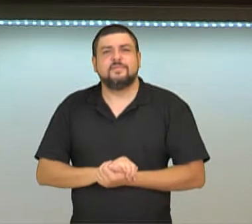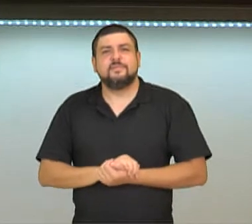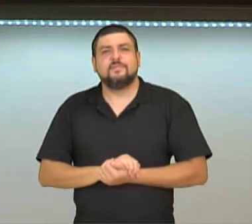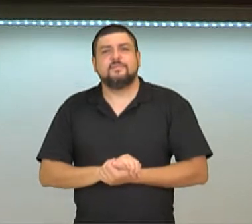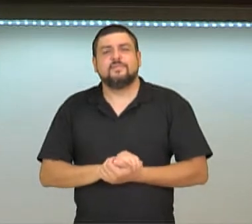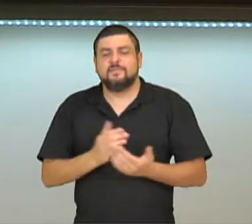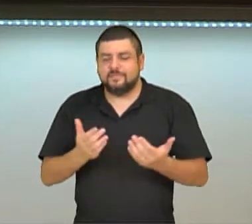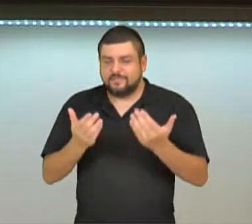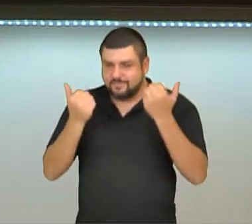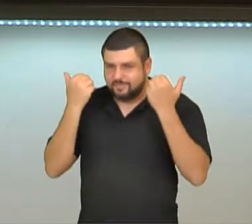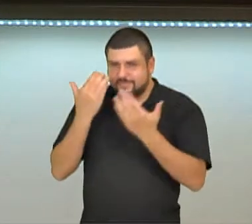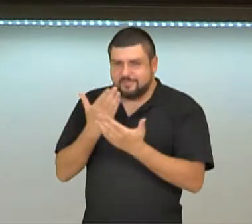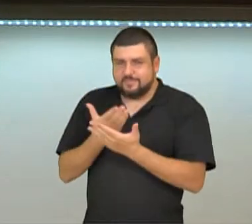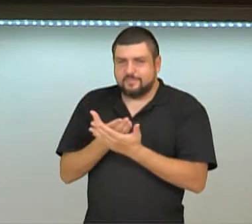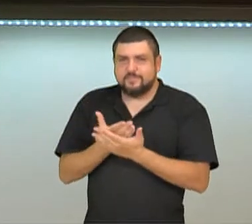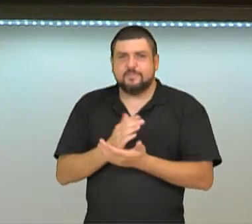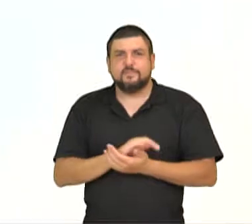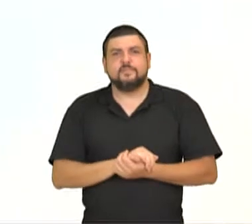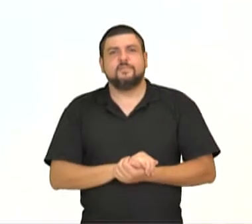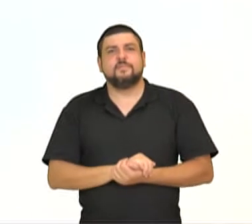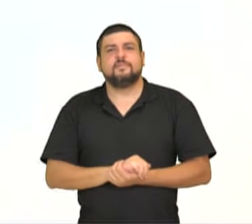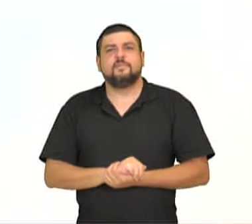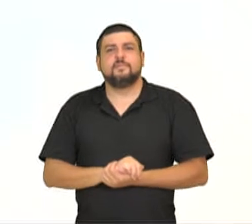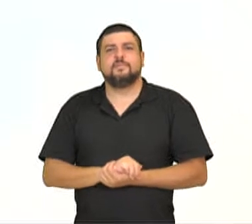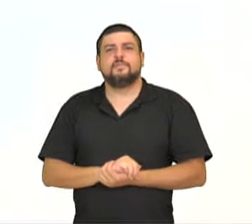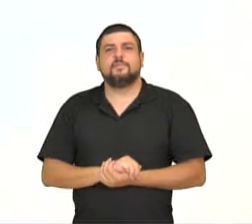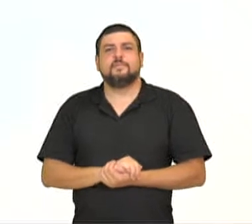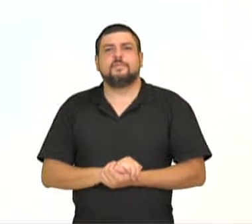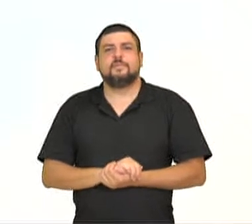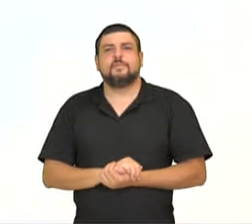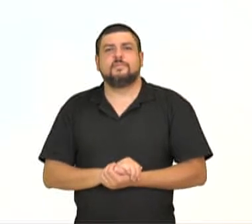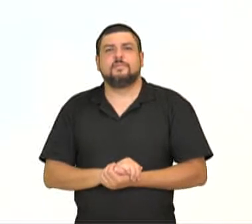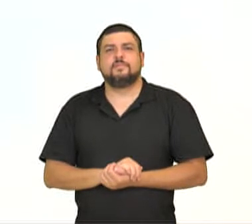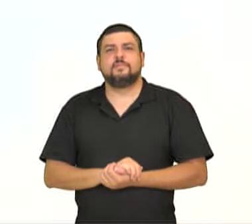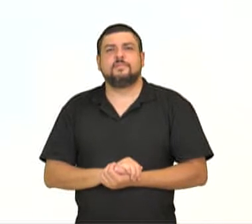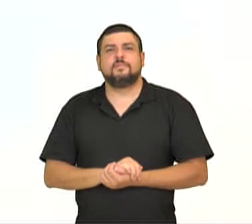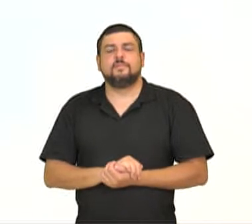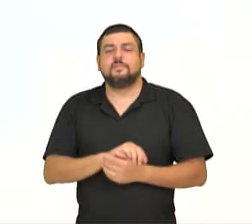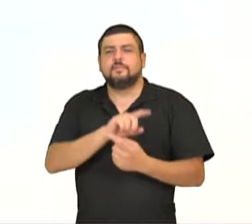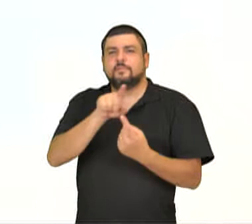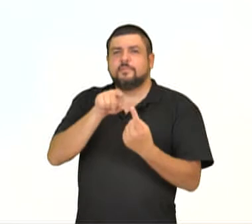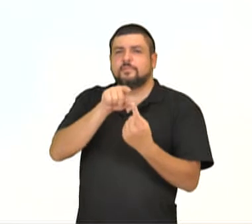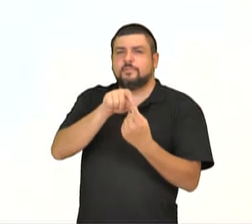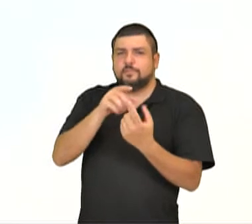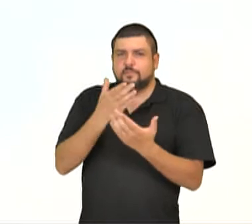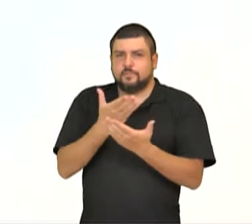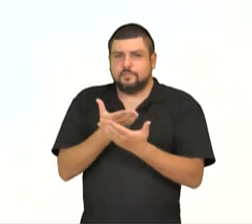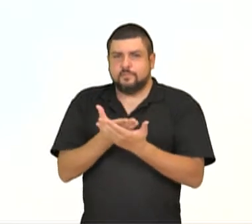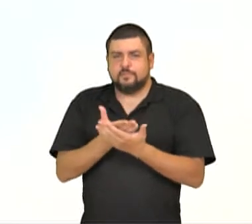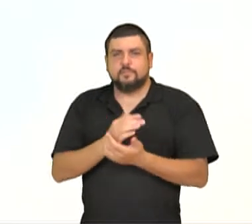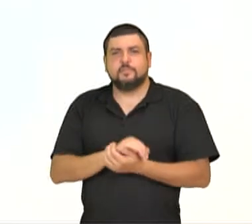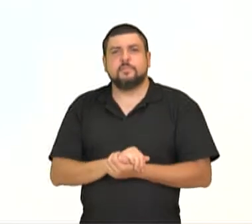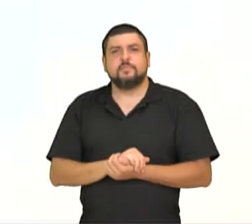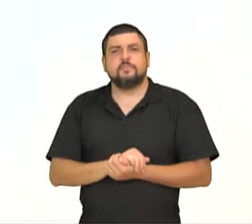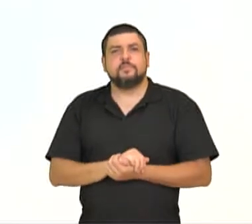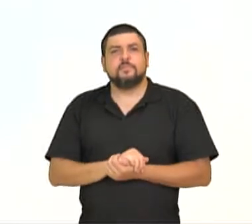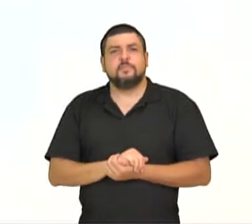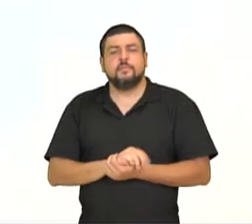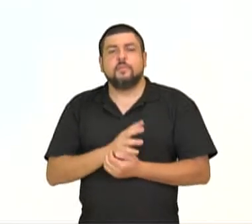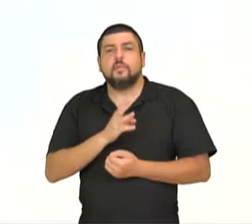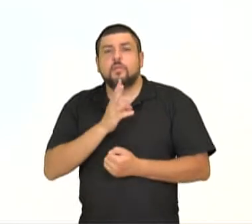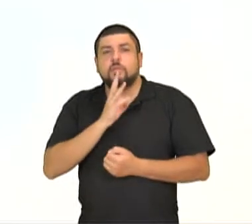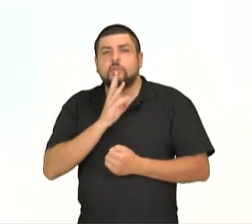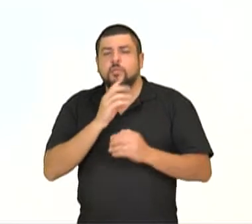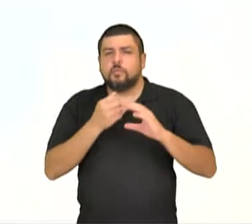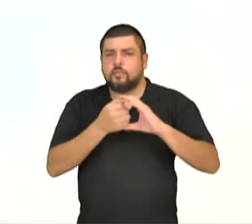que vamos! Aqui, objetivos. Qual é o objetivo da nossa aula de hoje? É reconhecer as